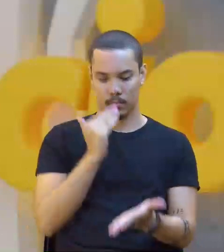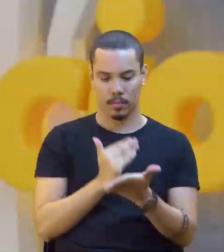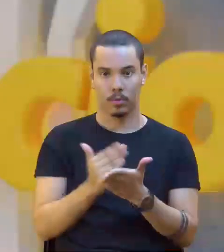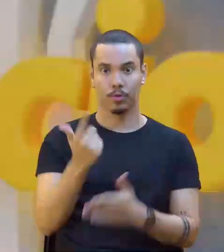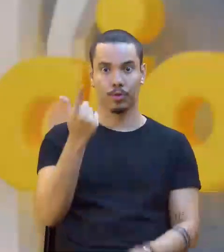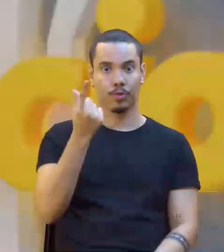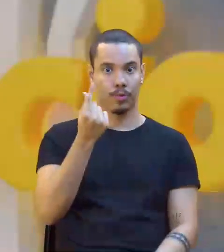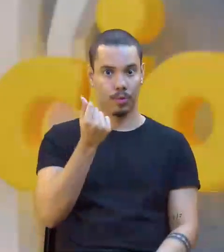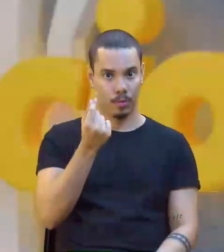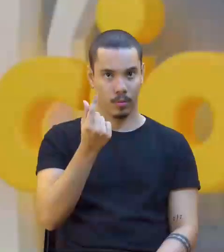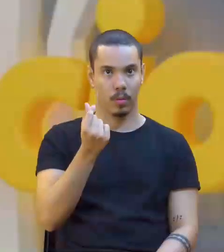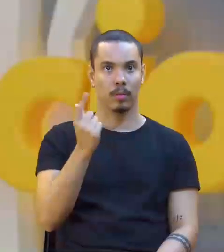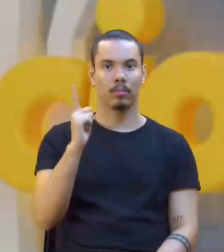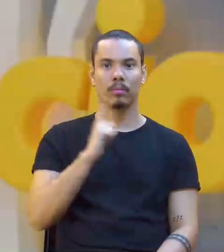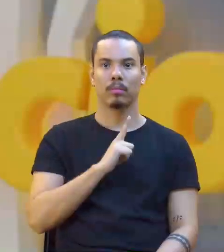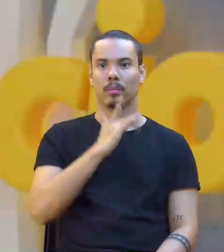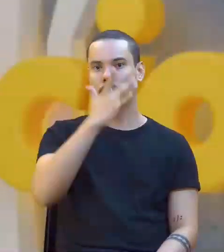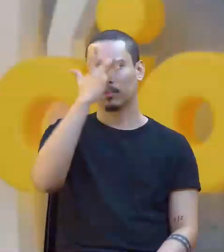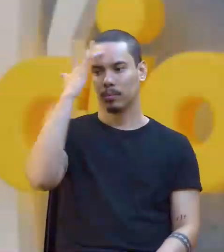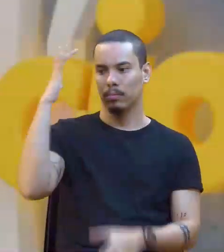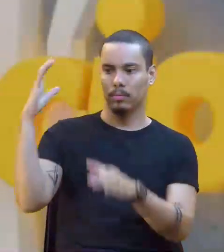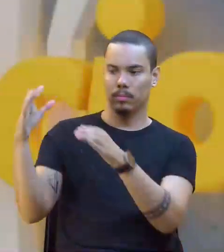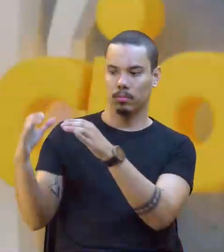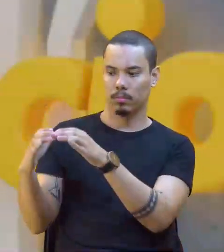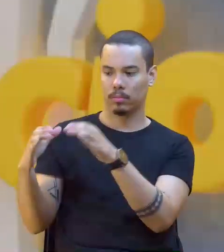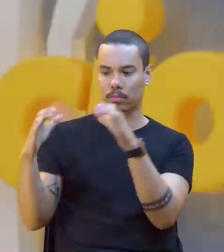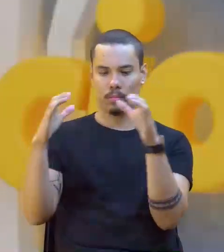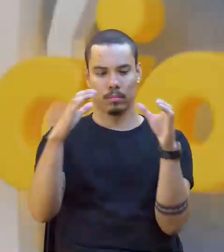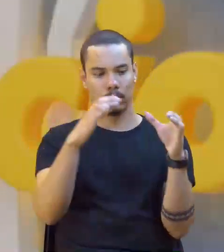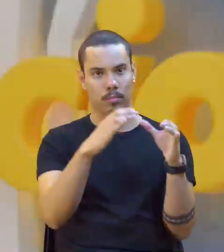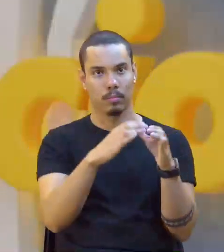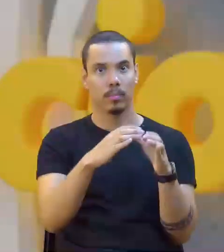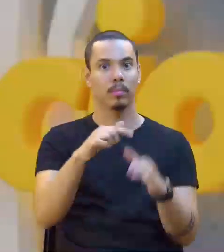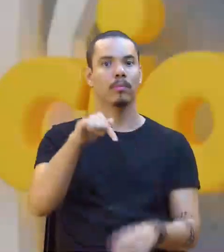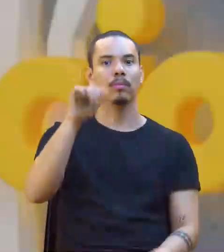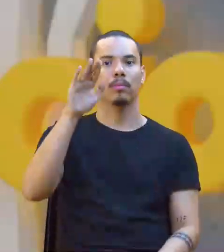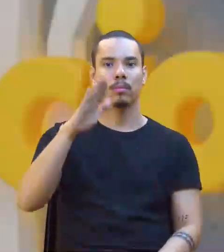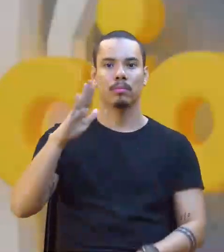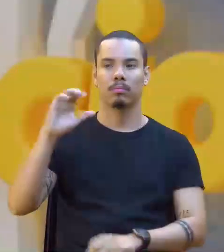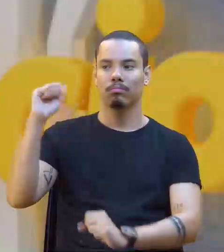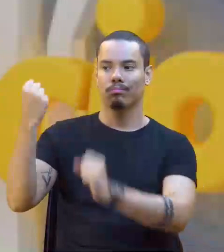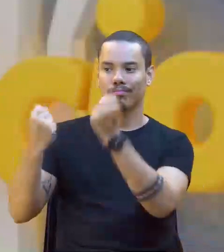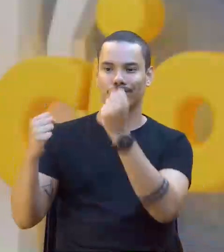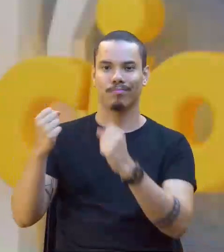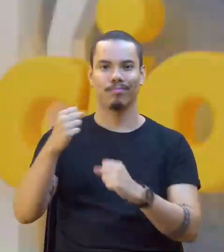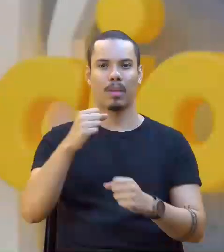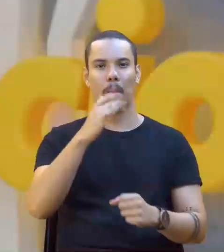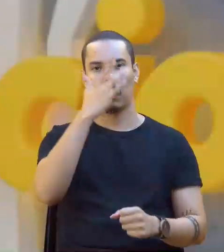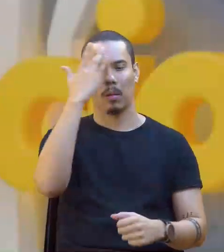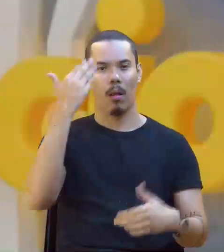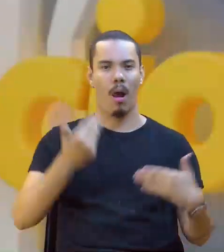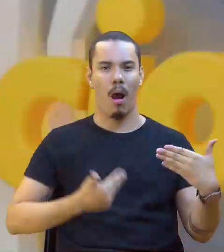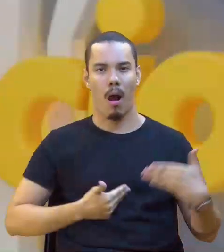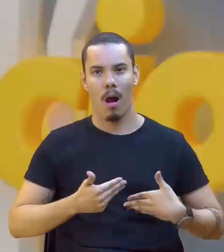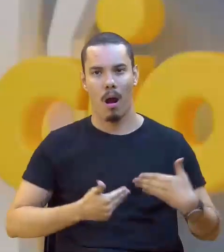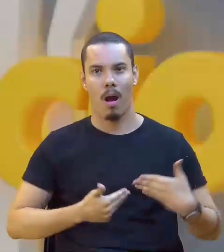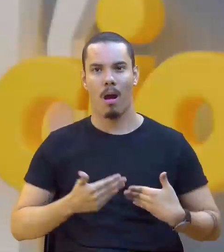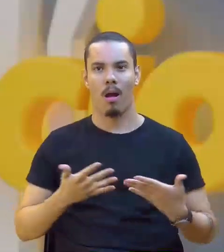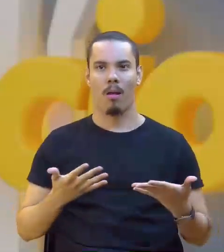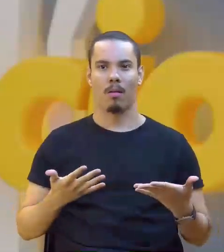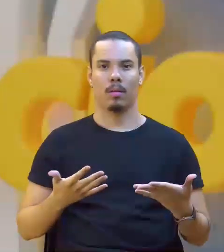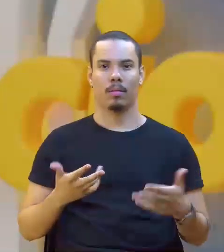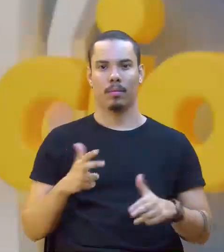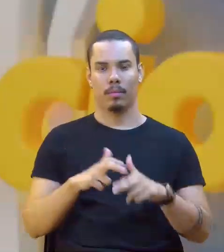se divide as pessoas. É a partir de quem é dono dos meios de produção e quem não é. Quem é dono dos meios de produção